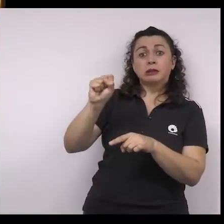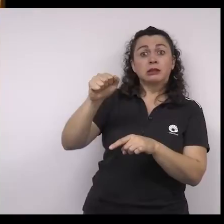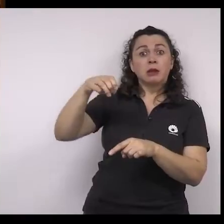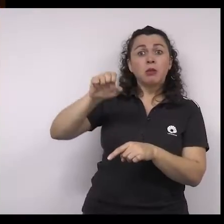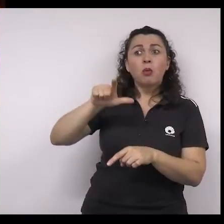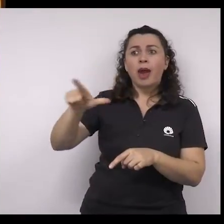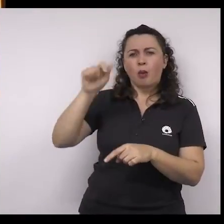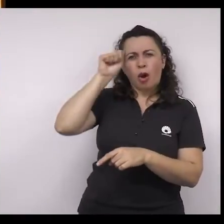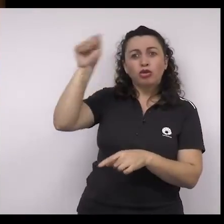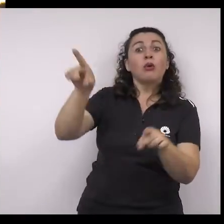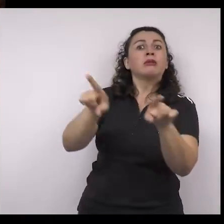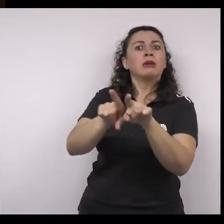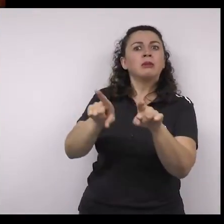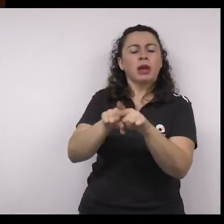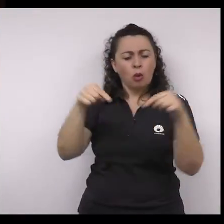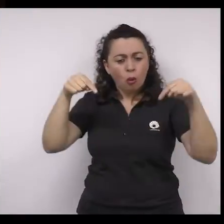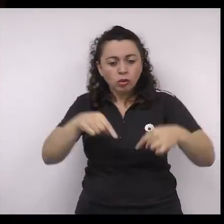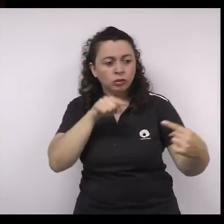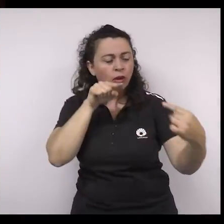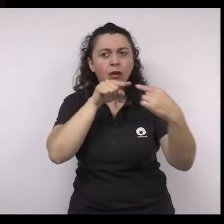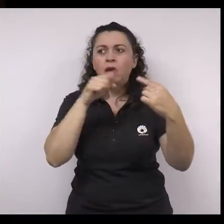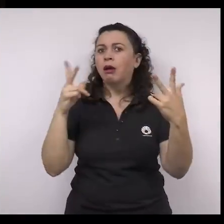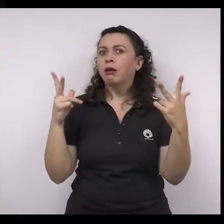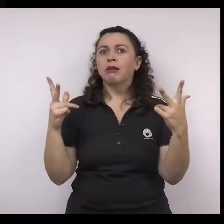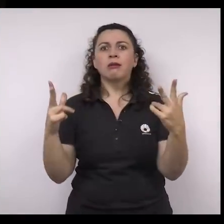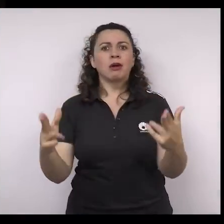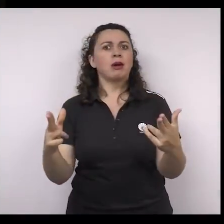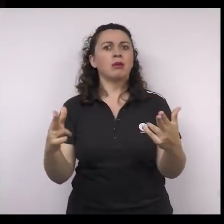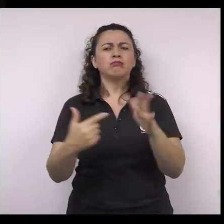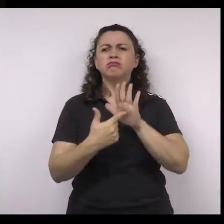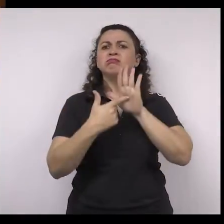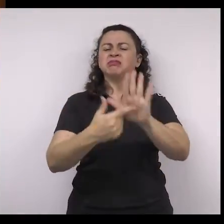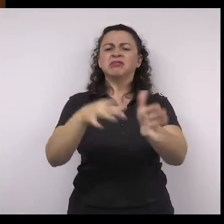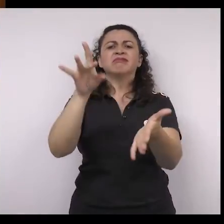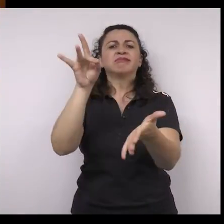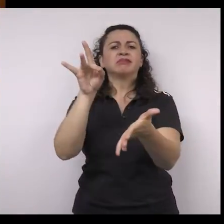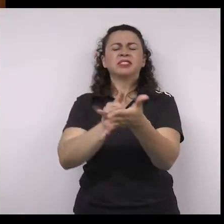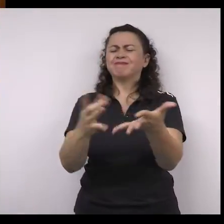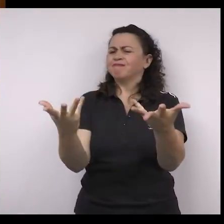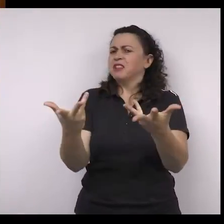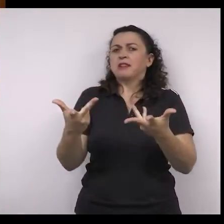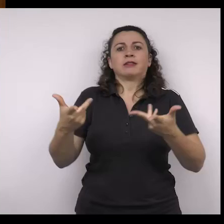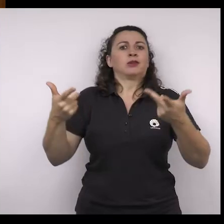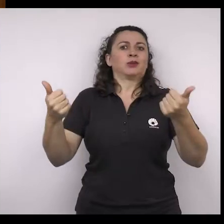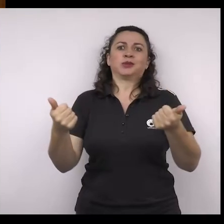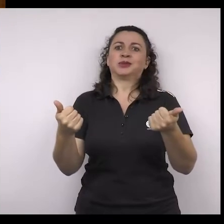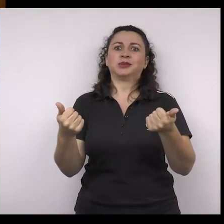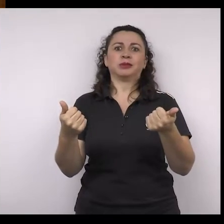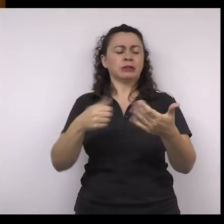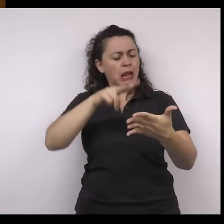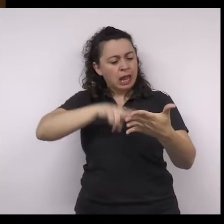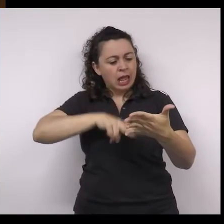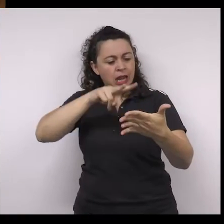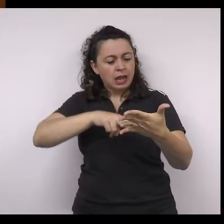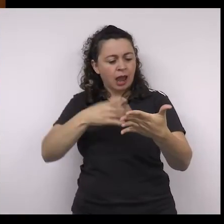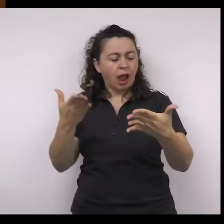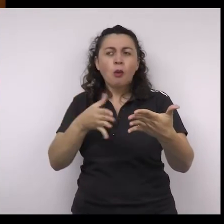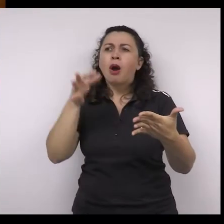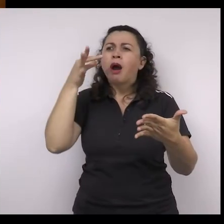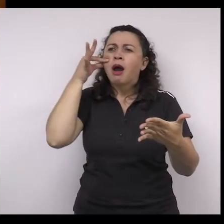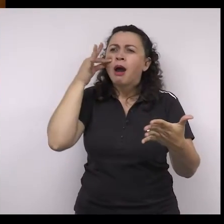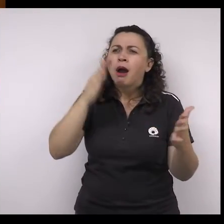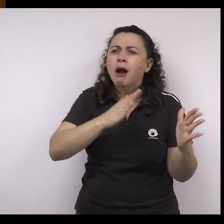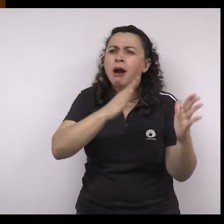no mundo que a gente vive, com essa interpretação sobre o capitalismo, sobre as mudanças que estão ocorrendo, sobre o nosso estado